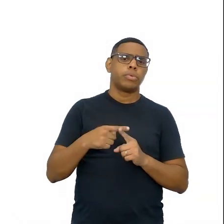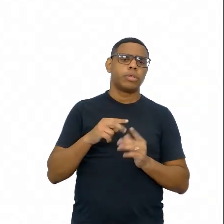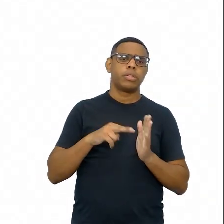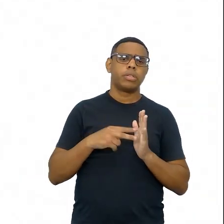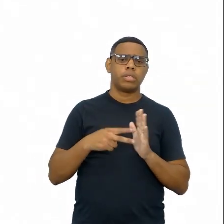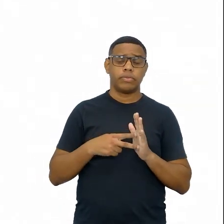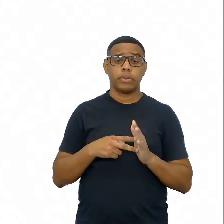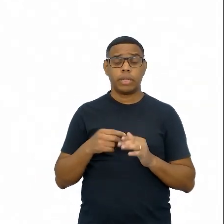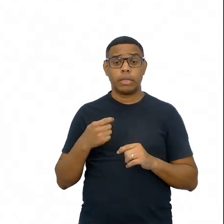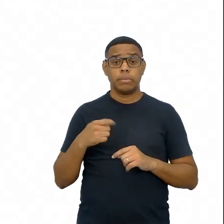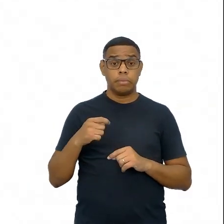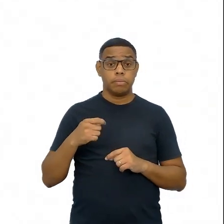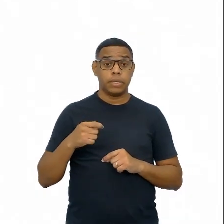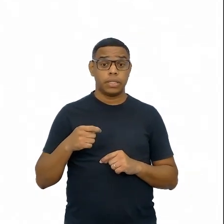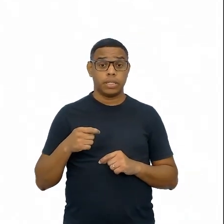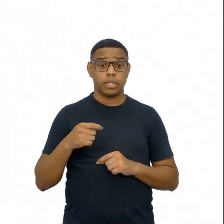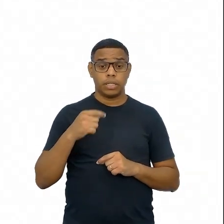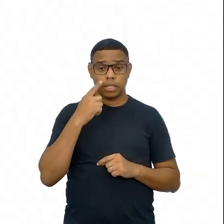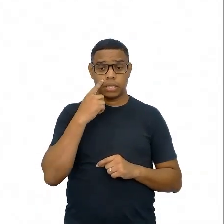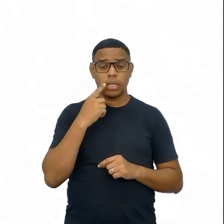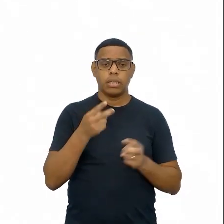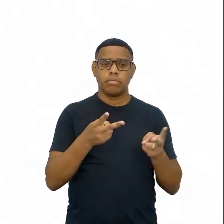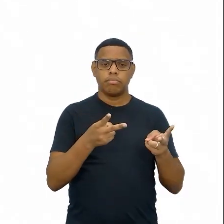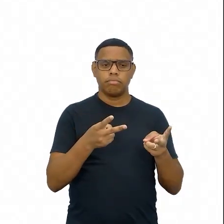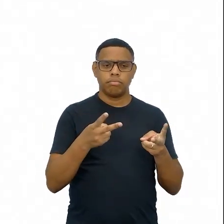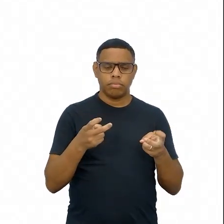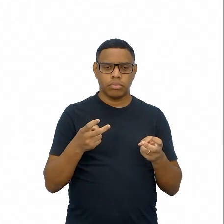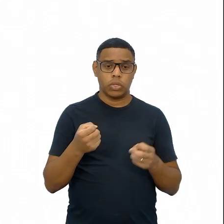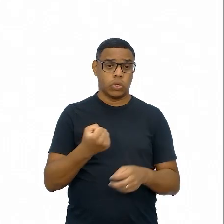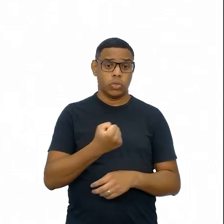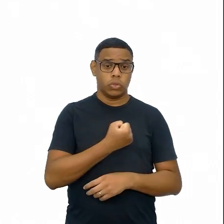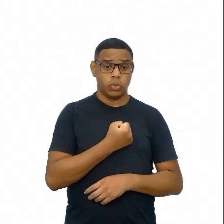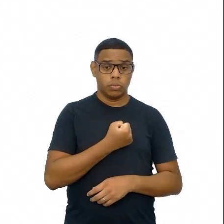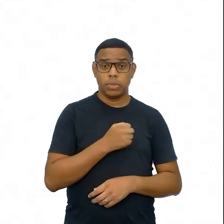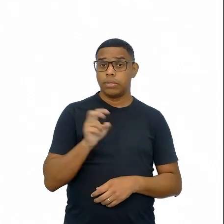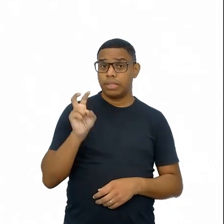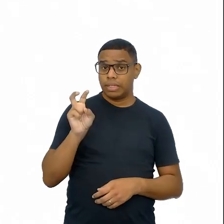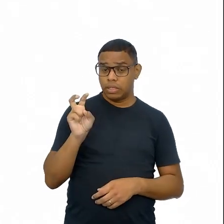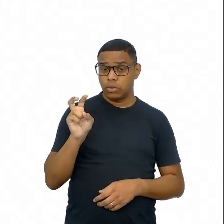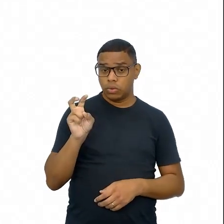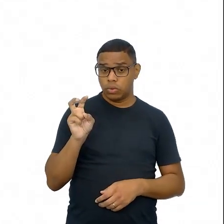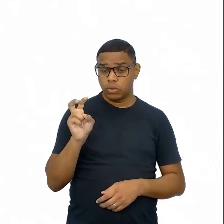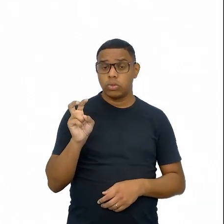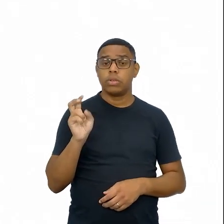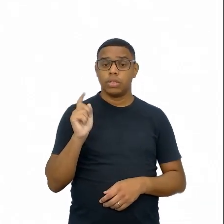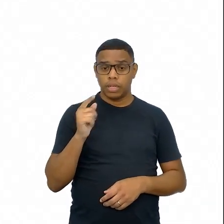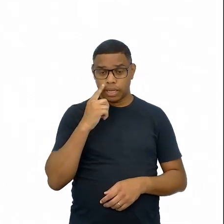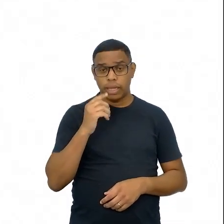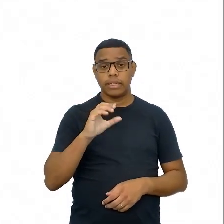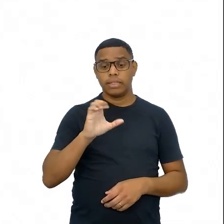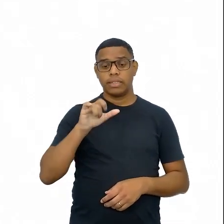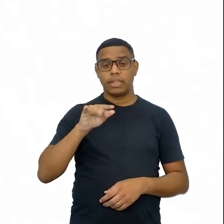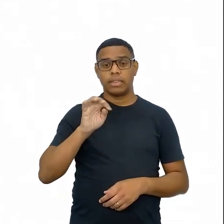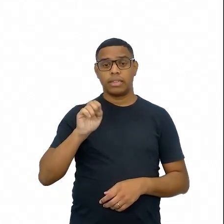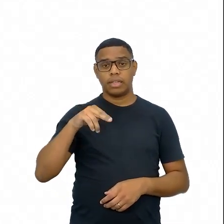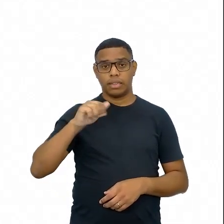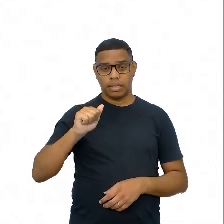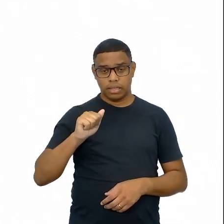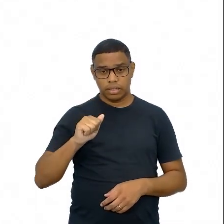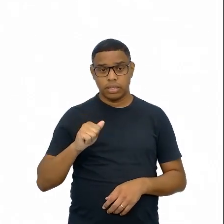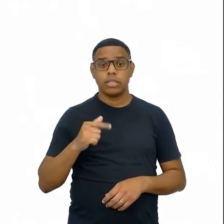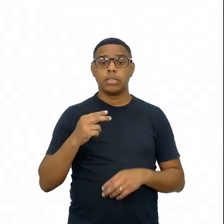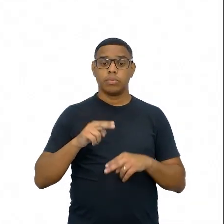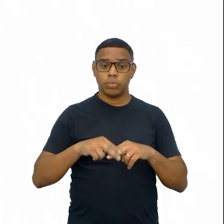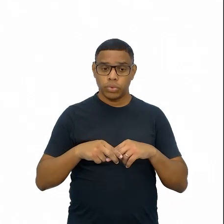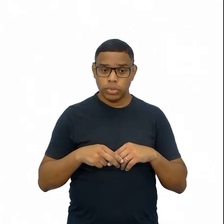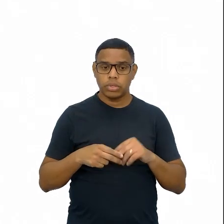que eles terão que identificar que o número 5 está na ordem das centenas e, por esse